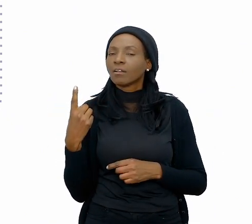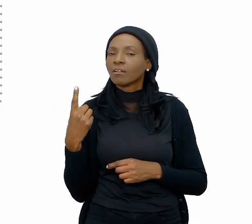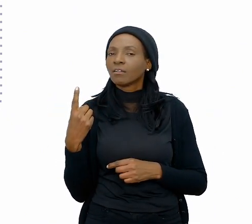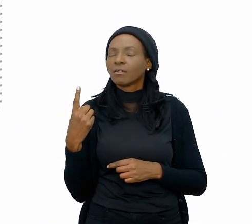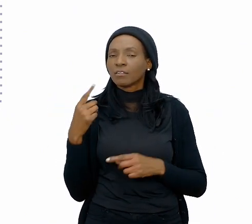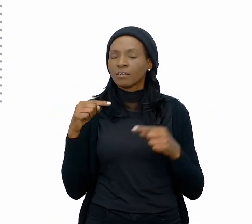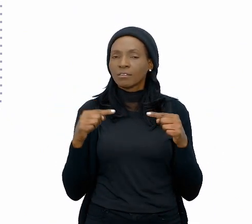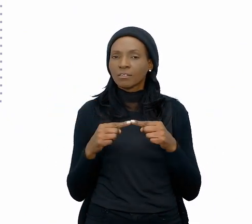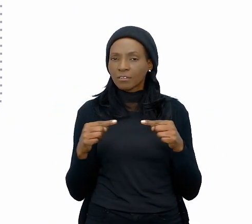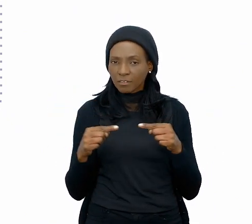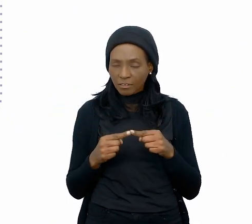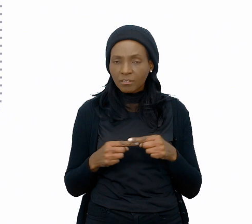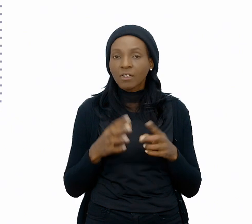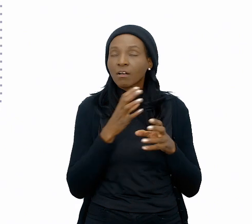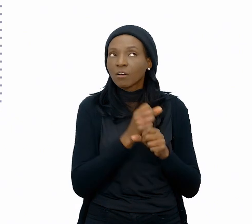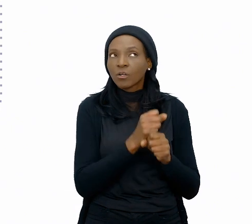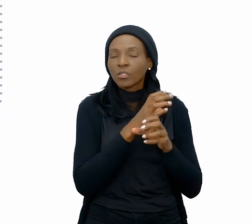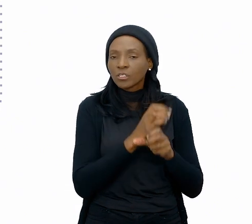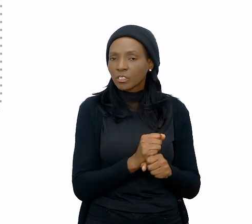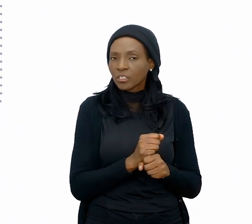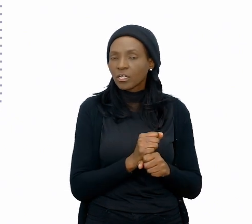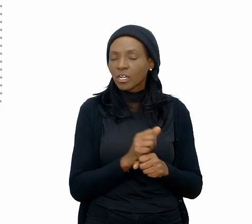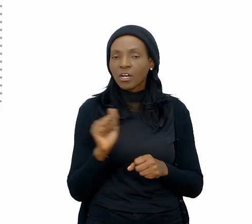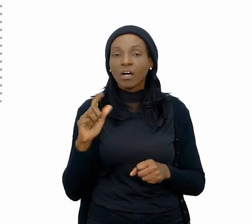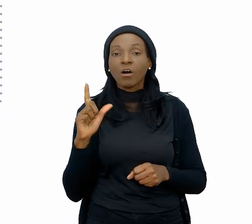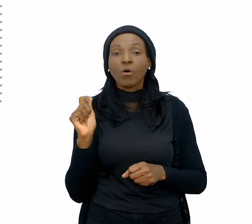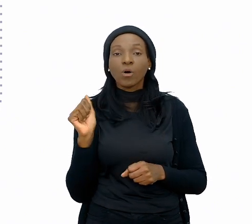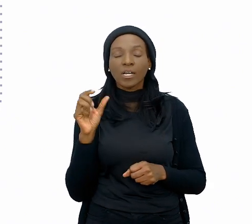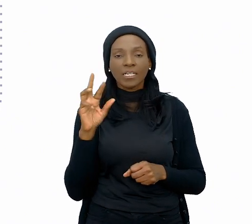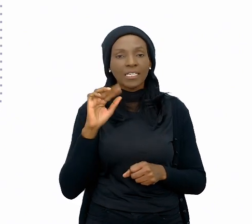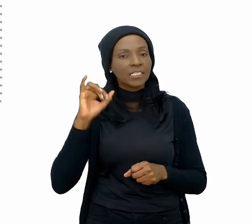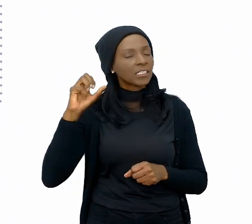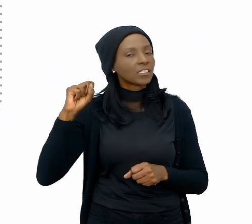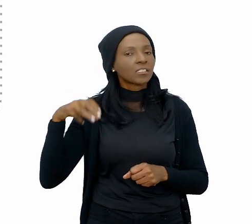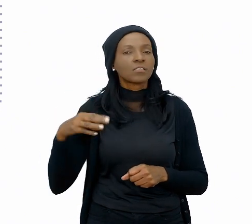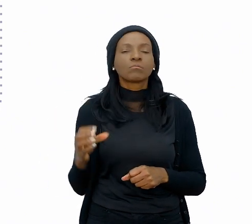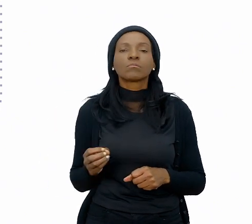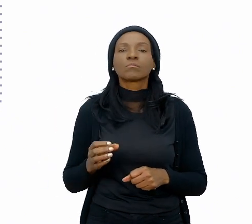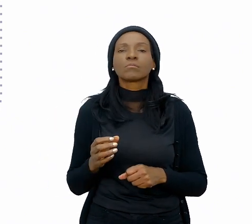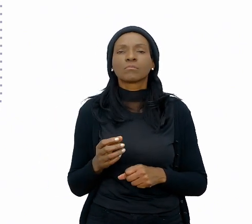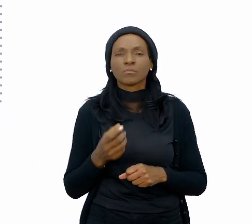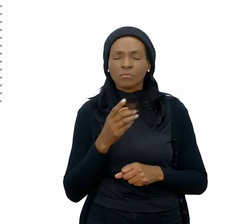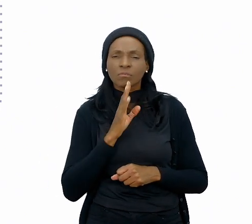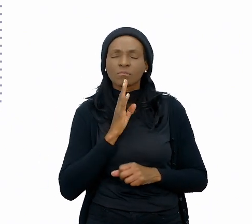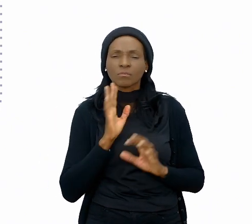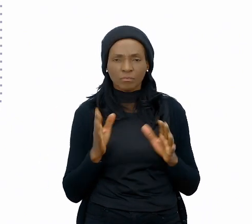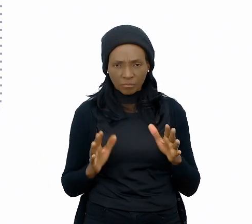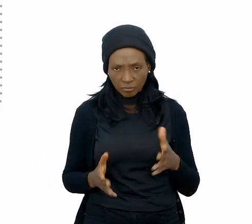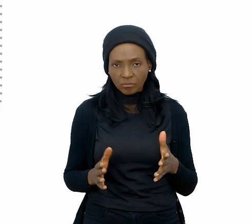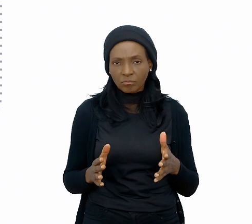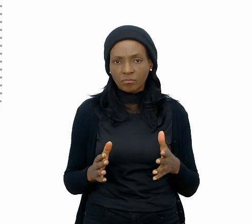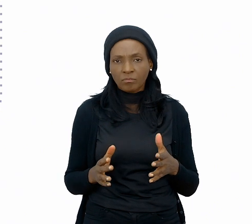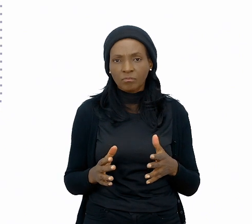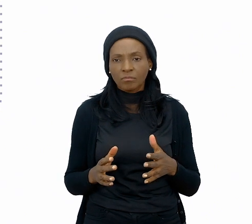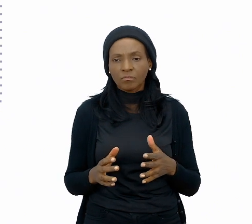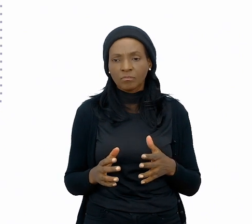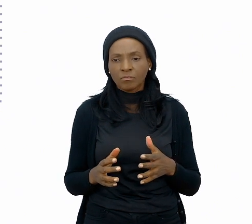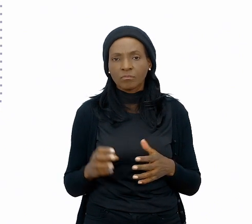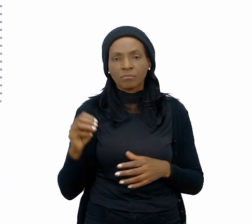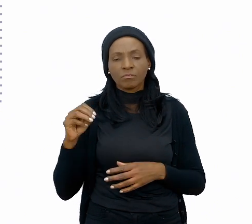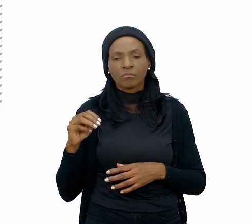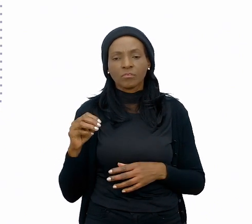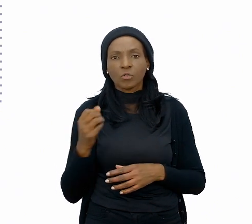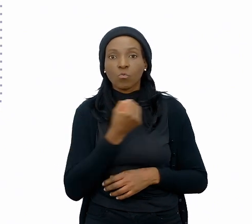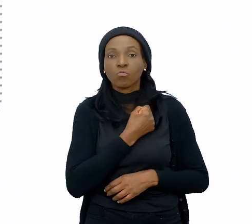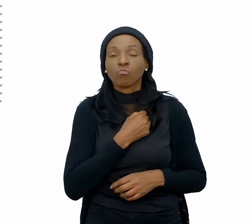diz respeito à quantidade de algarismos, né? Vocês muito provavelmente já ouviram falar na magnitude